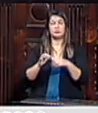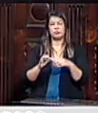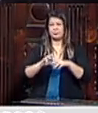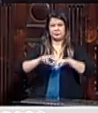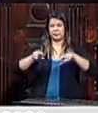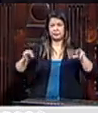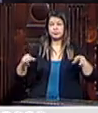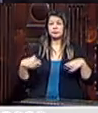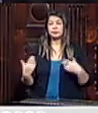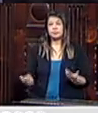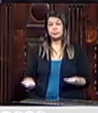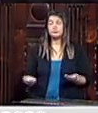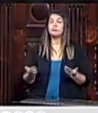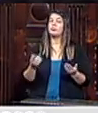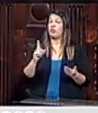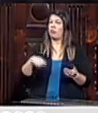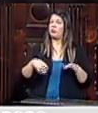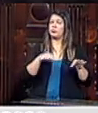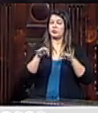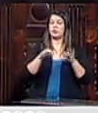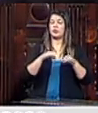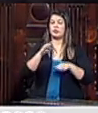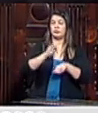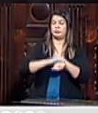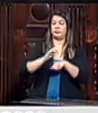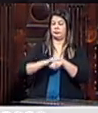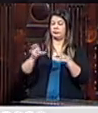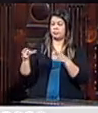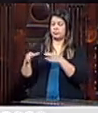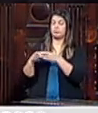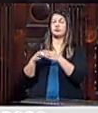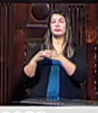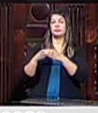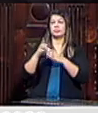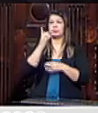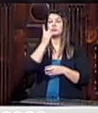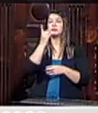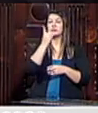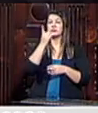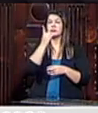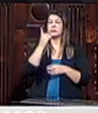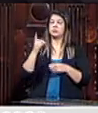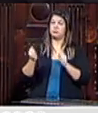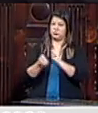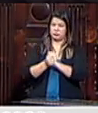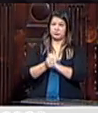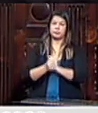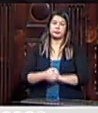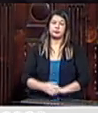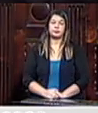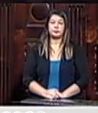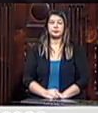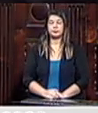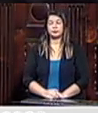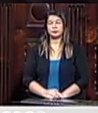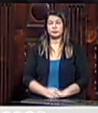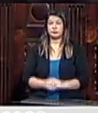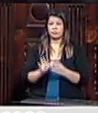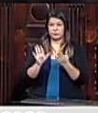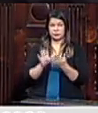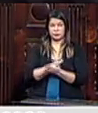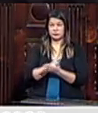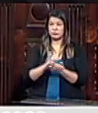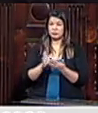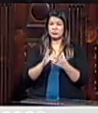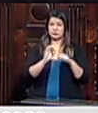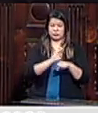enfim, é um projeto que foi fruto coletivo aqui dos nossos parlamentares. Outros estados,